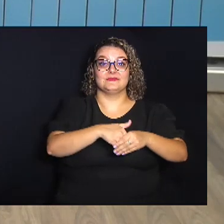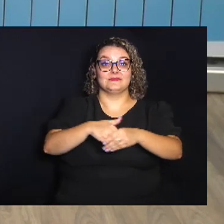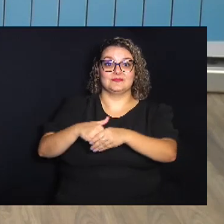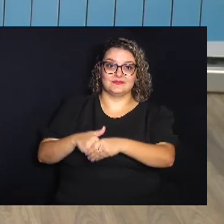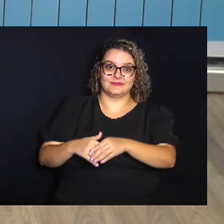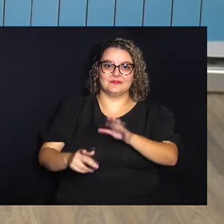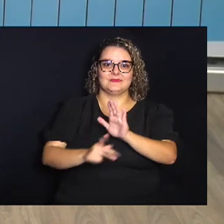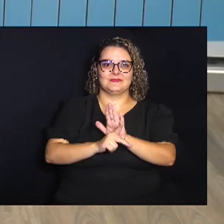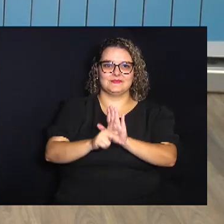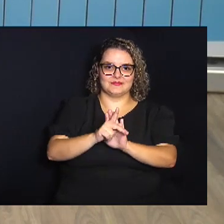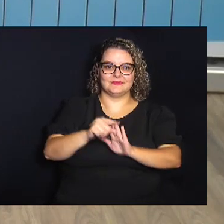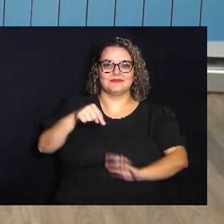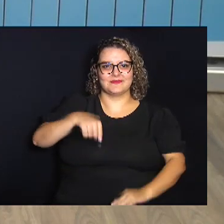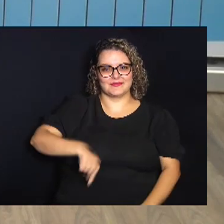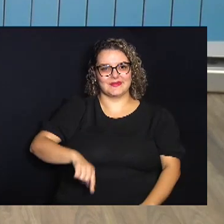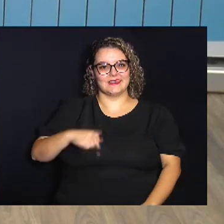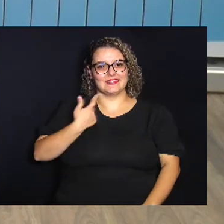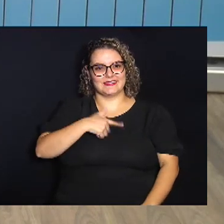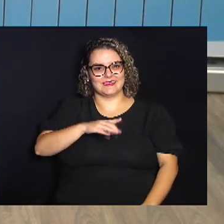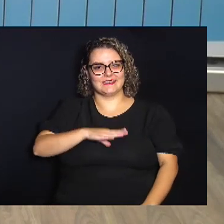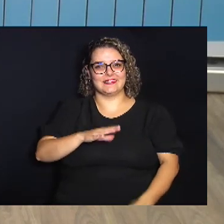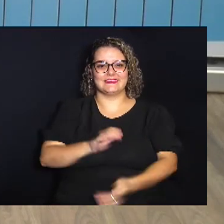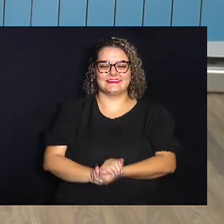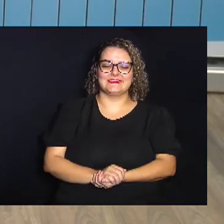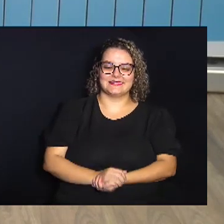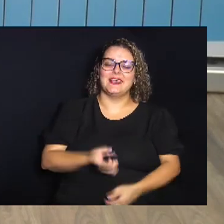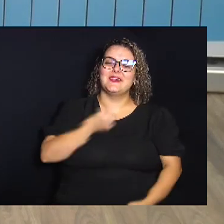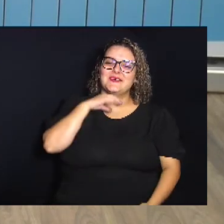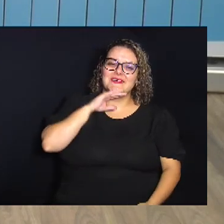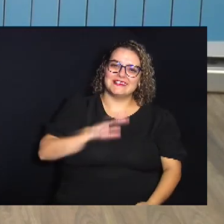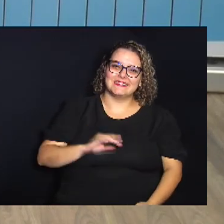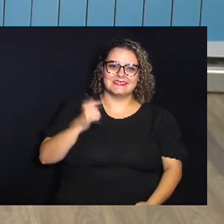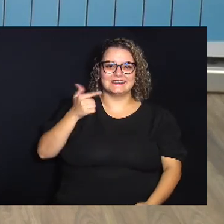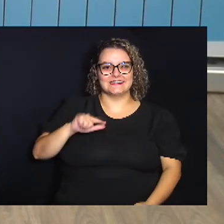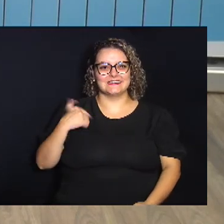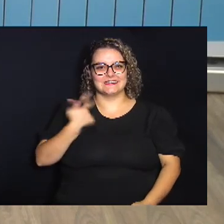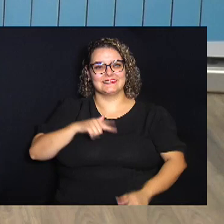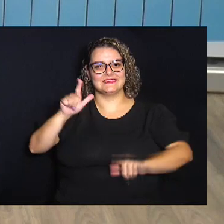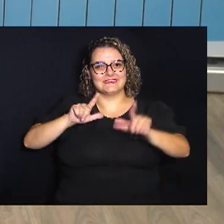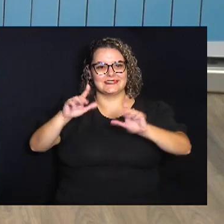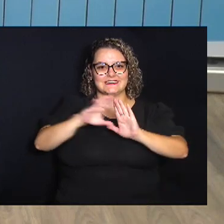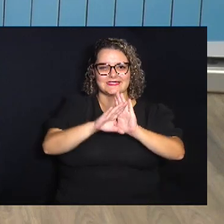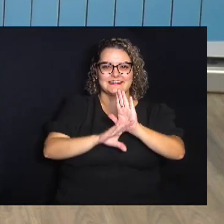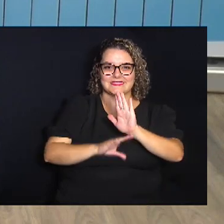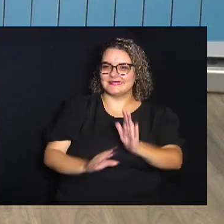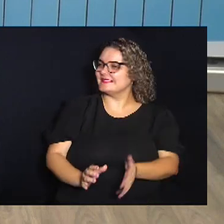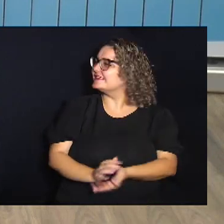projetos aqui da nossa cidade. Uma boa tarde, continue com a TV Câmara Campinas.